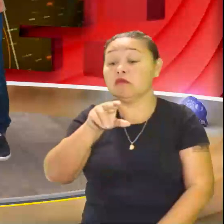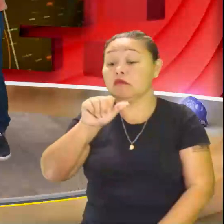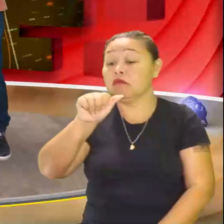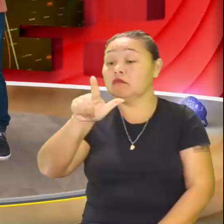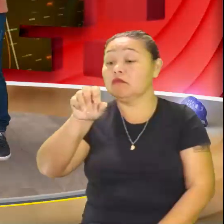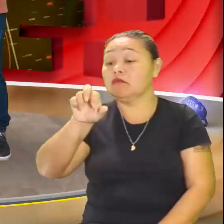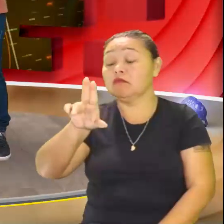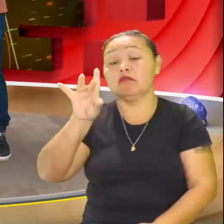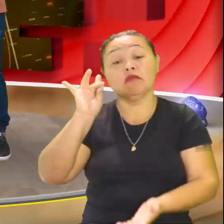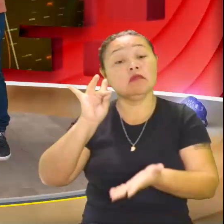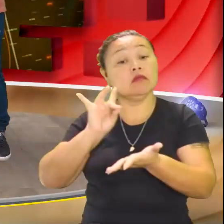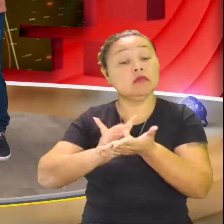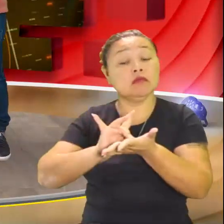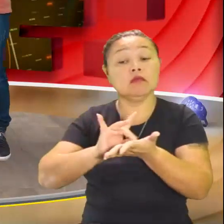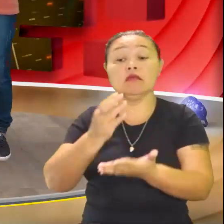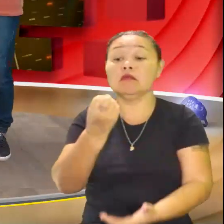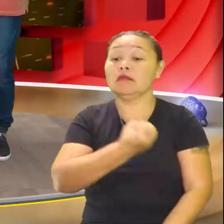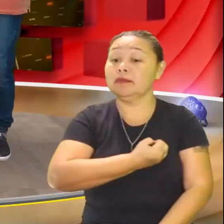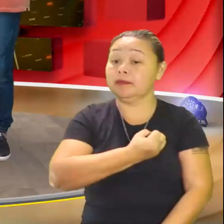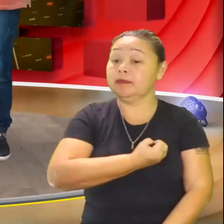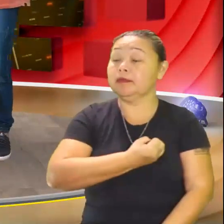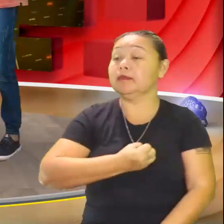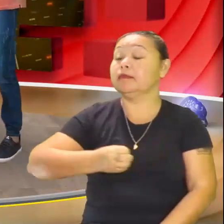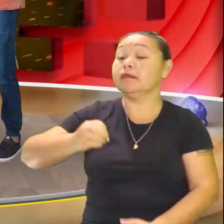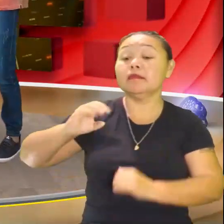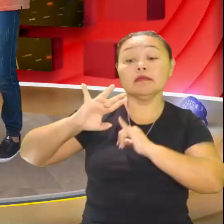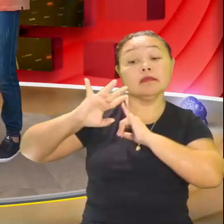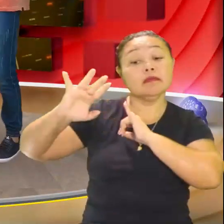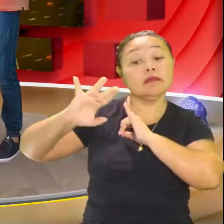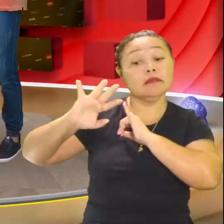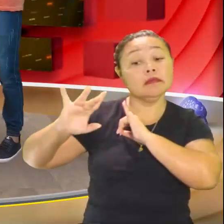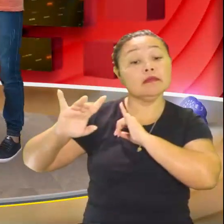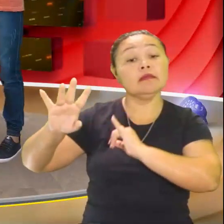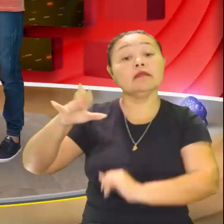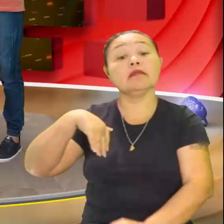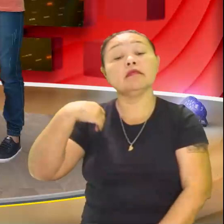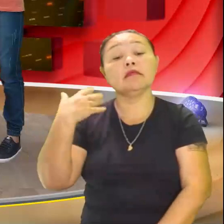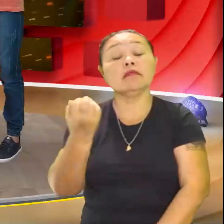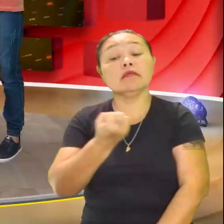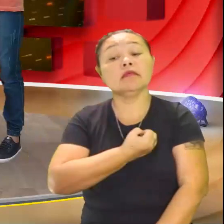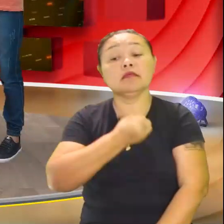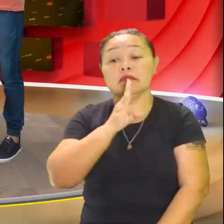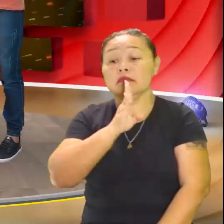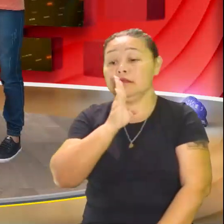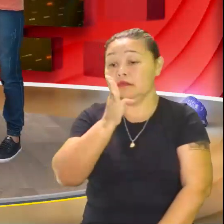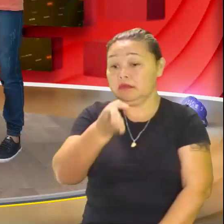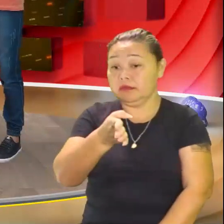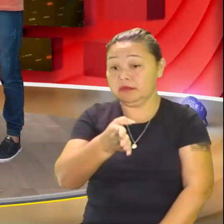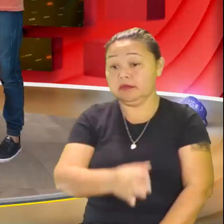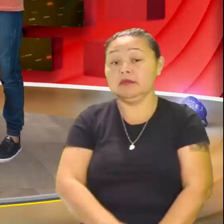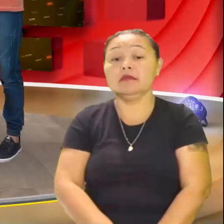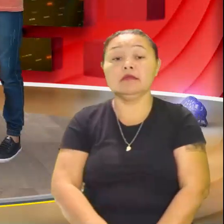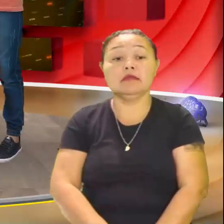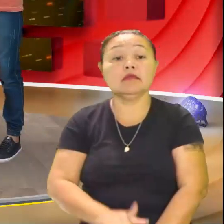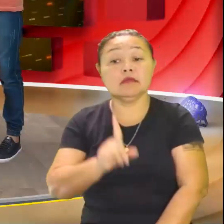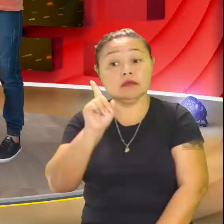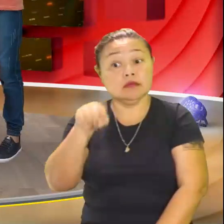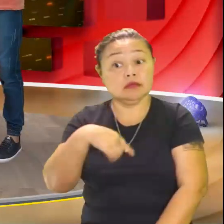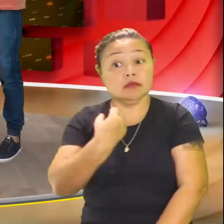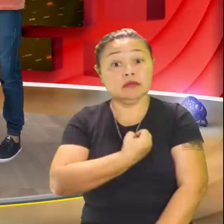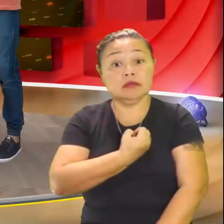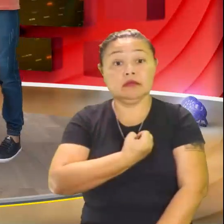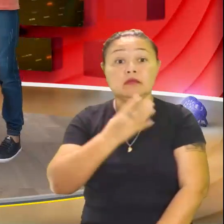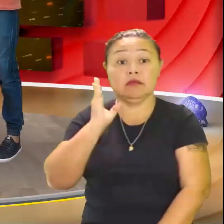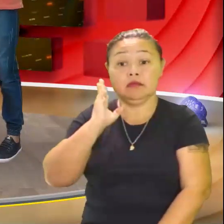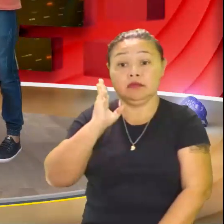valor real? É o seu valor imaginário? Ou é o seu valor absoluto? É o seu valor